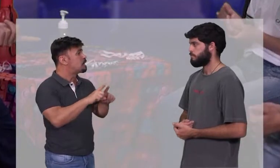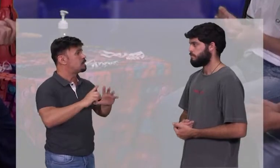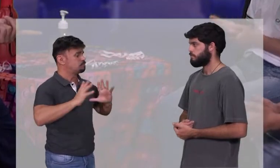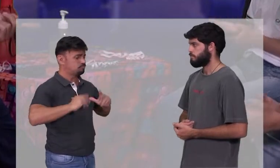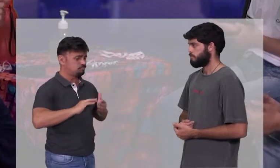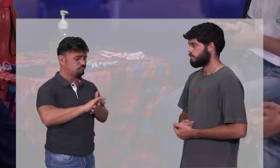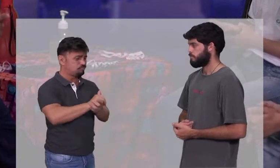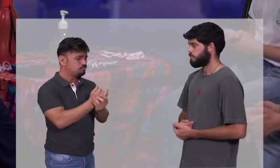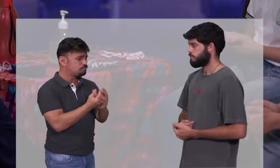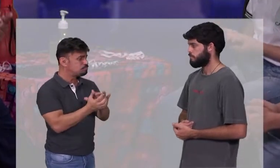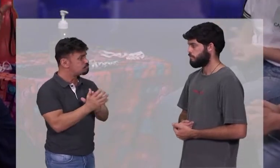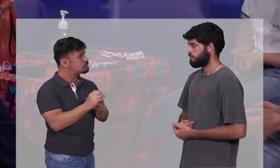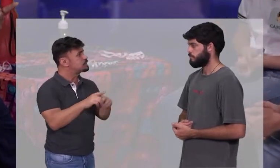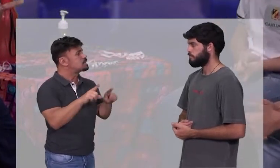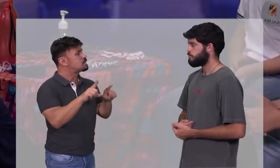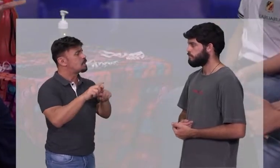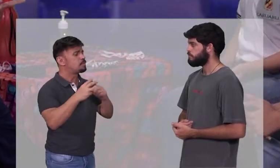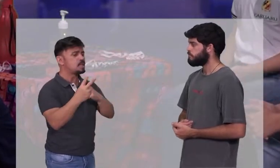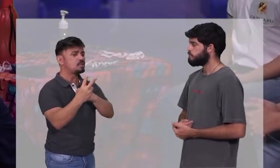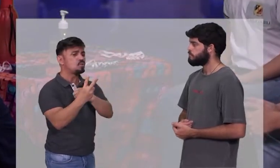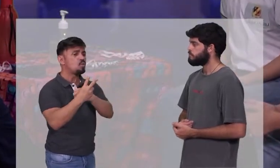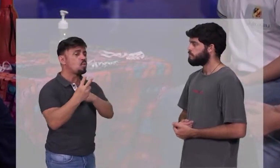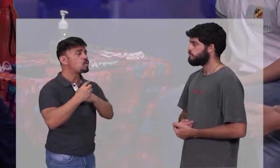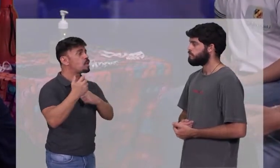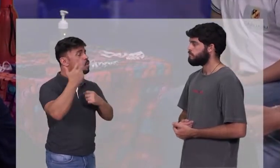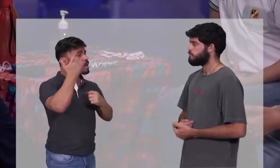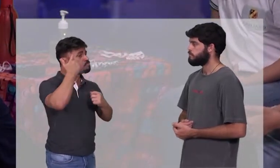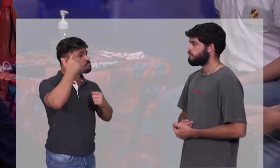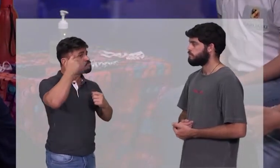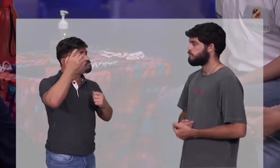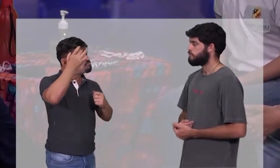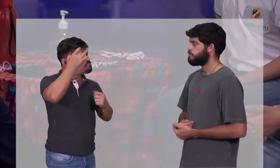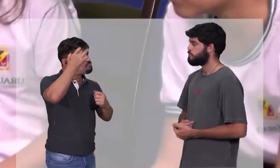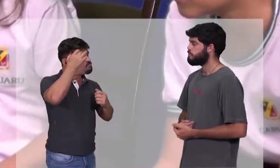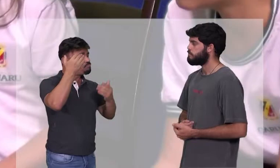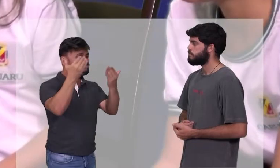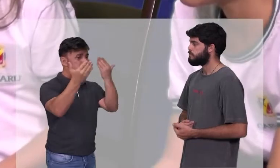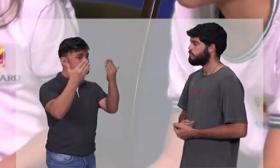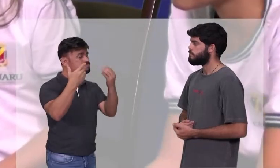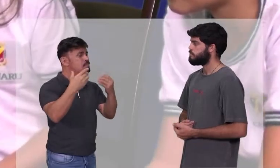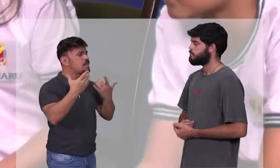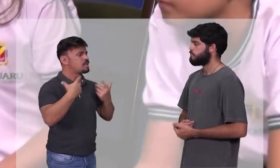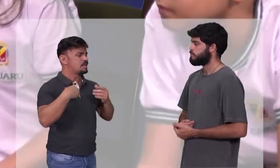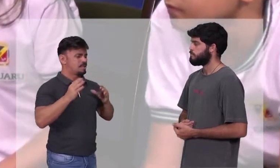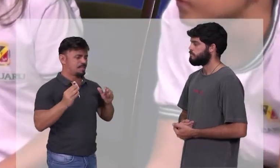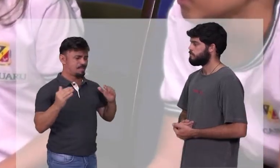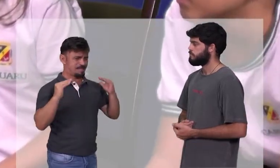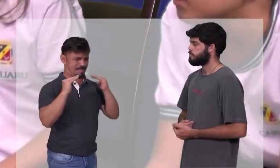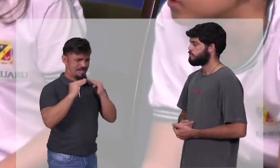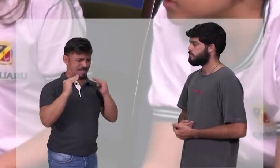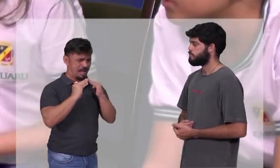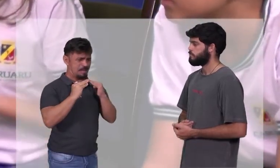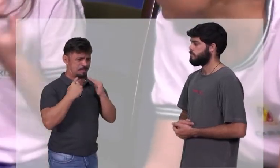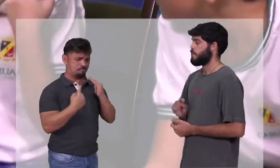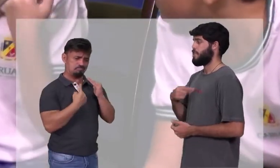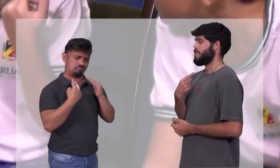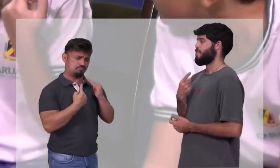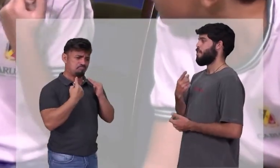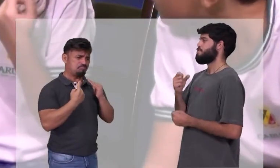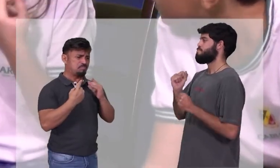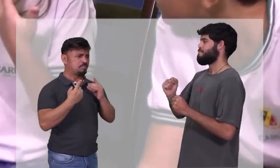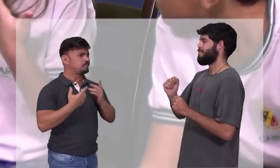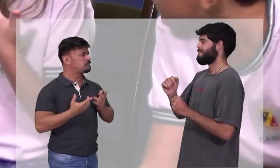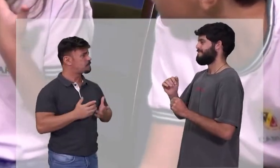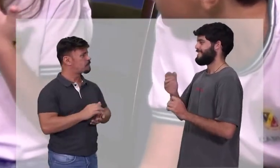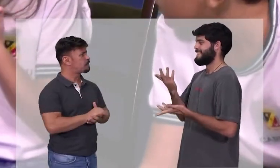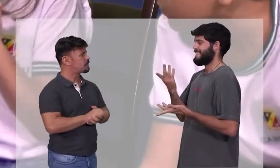dessa higiene, eu gostei do que vocês falaram de cuidado psicológico do mental, né? Porque como a gente tá trancado em casa, a gente pode acabar